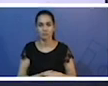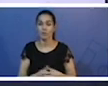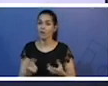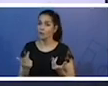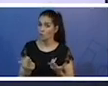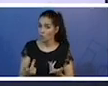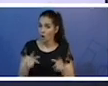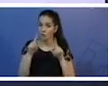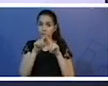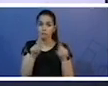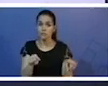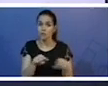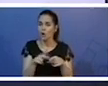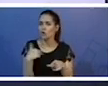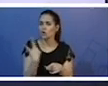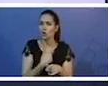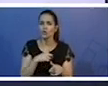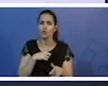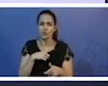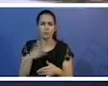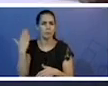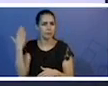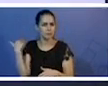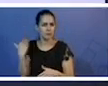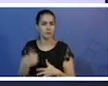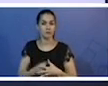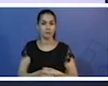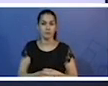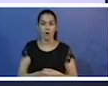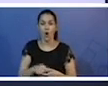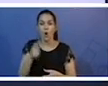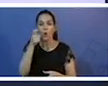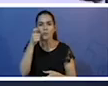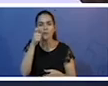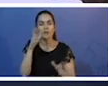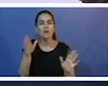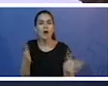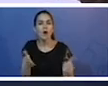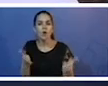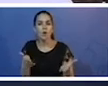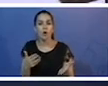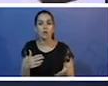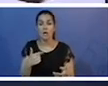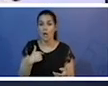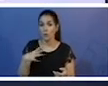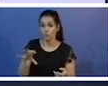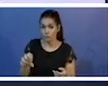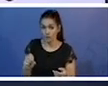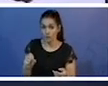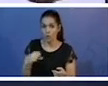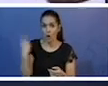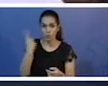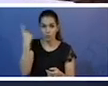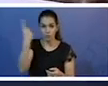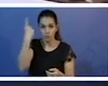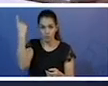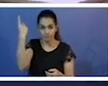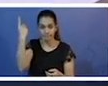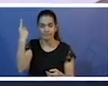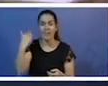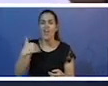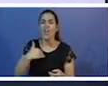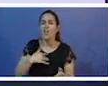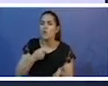Mesmo triângulo que nós tínhamos na última aula. Observe que agora, como eu estou pegando essa altura,